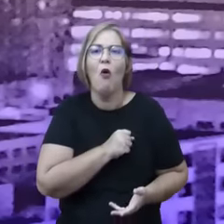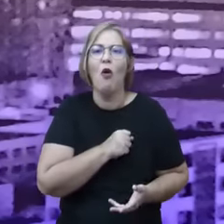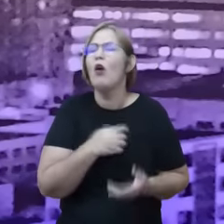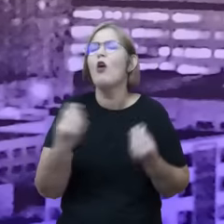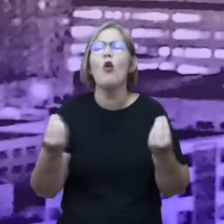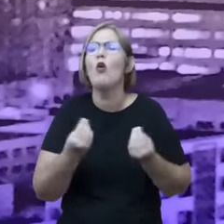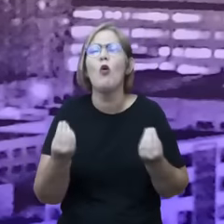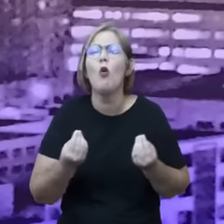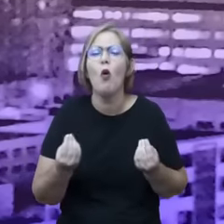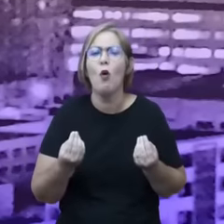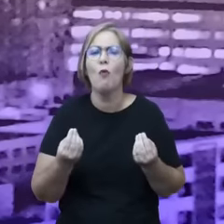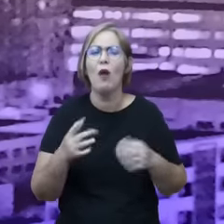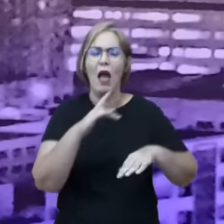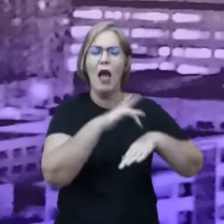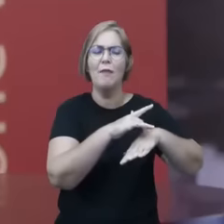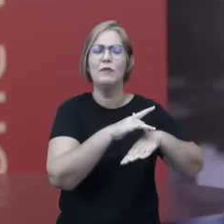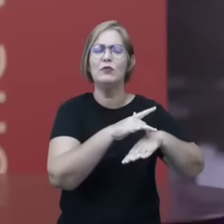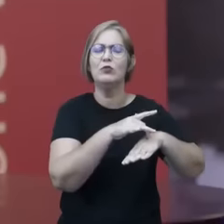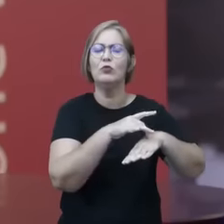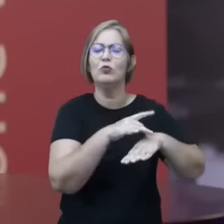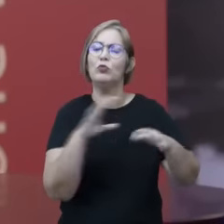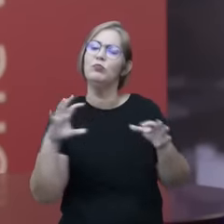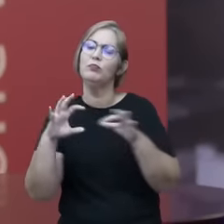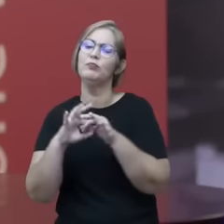questão do absurdo para Camil?